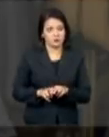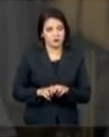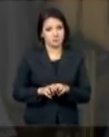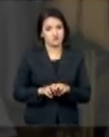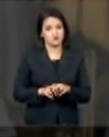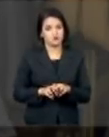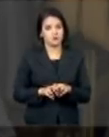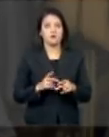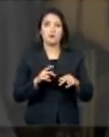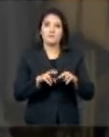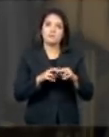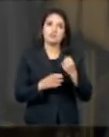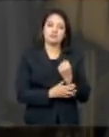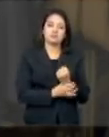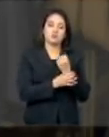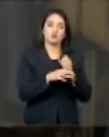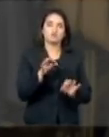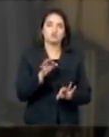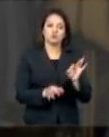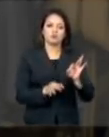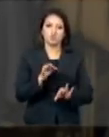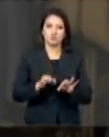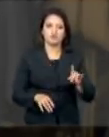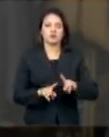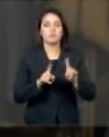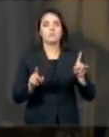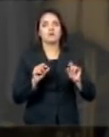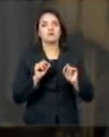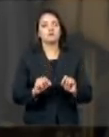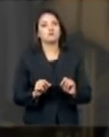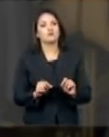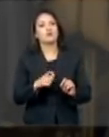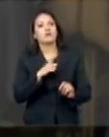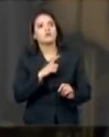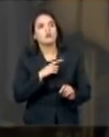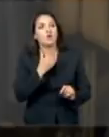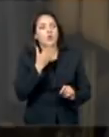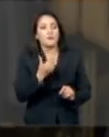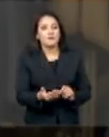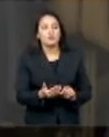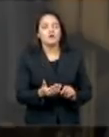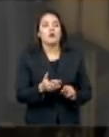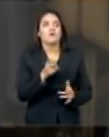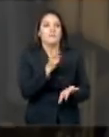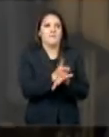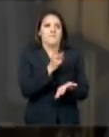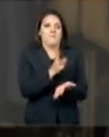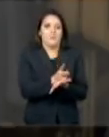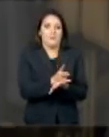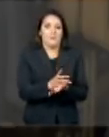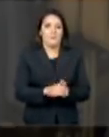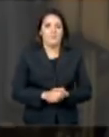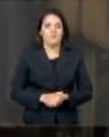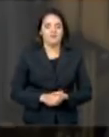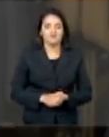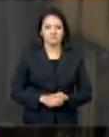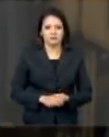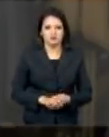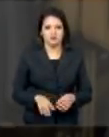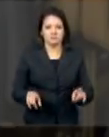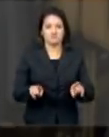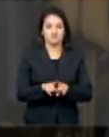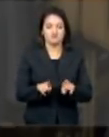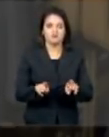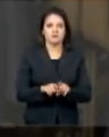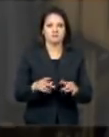da segurança jurídica o ato que homologou a transposição deve ser mantido também nessa mesma